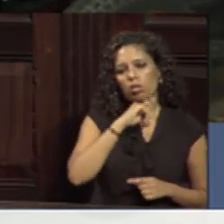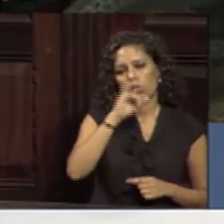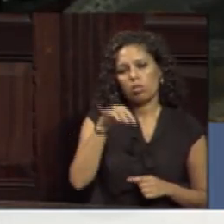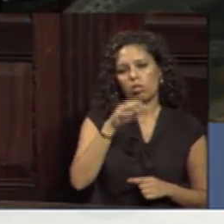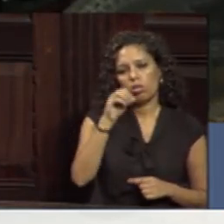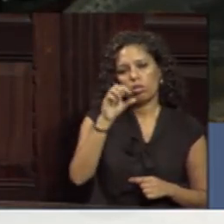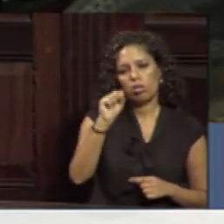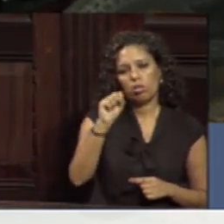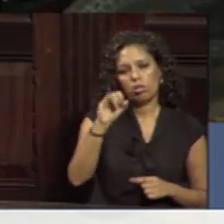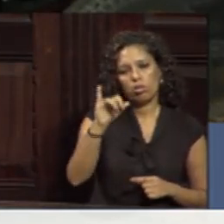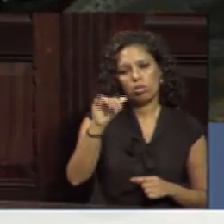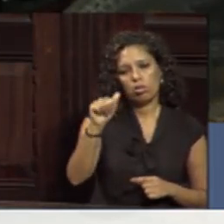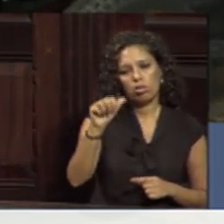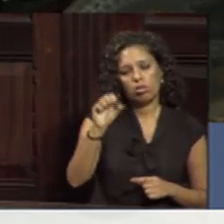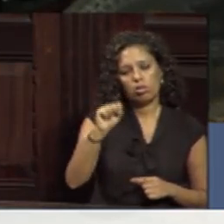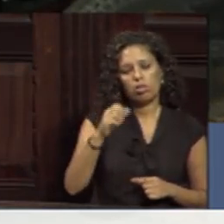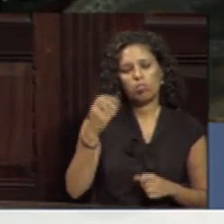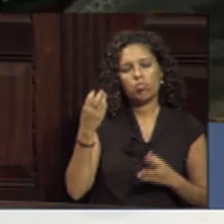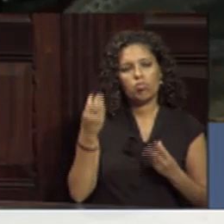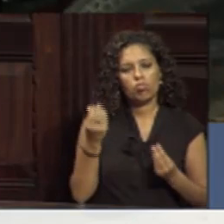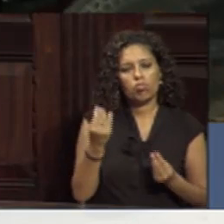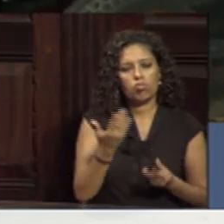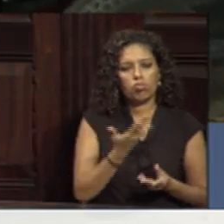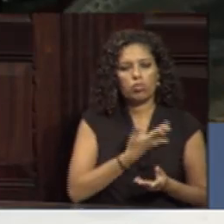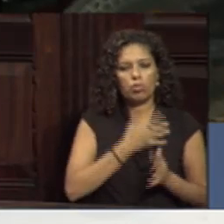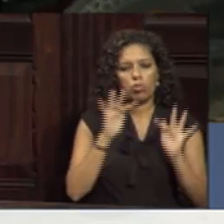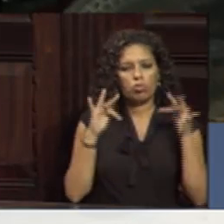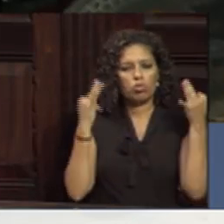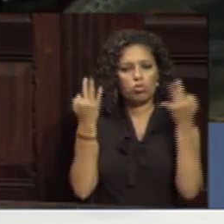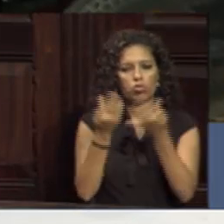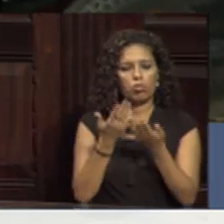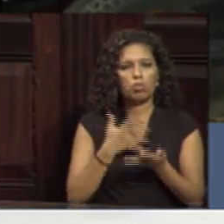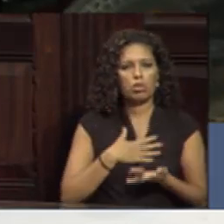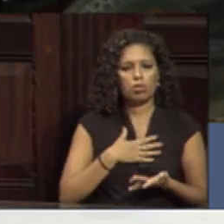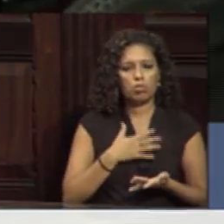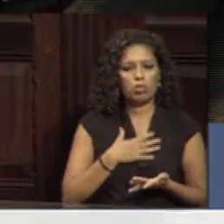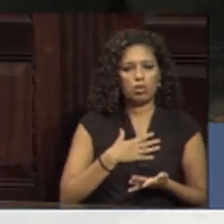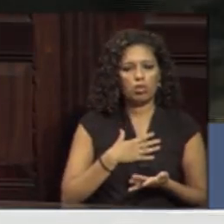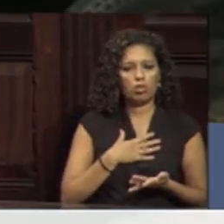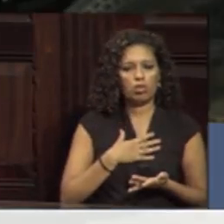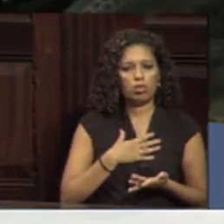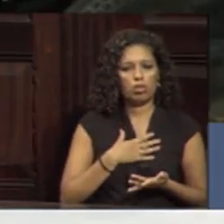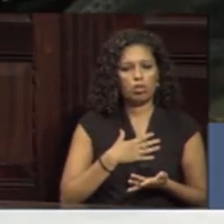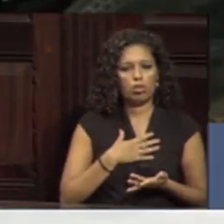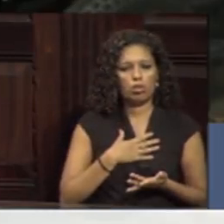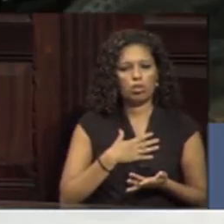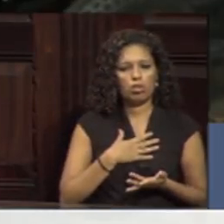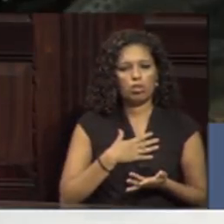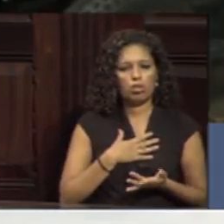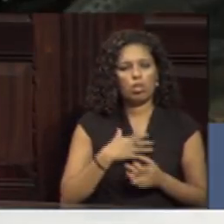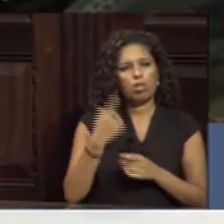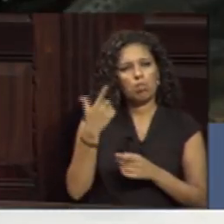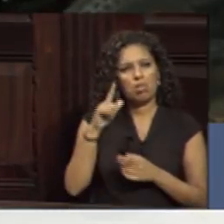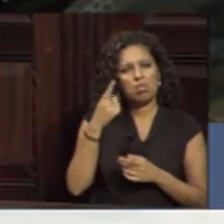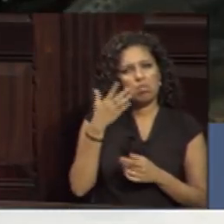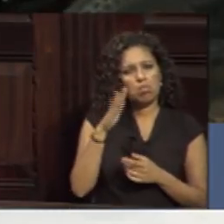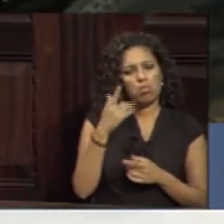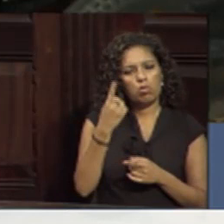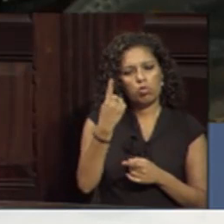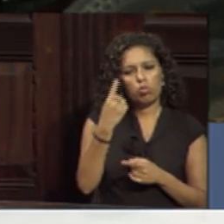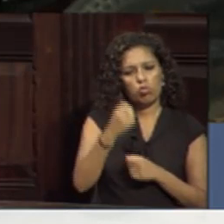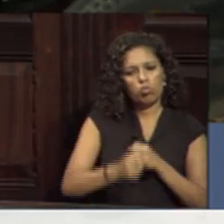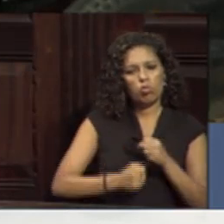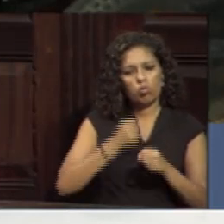amigo de nossa família, Esteve recentemente em nossa residência, 1 ano atrás mais ou menos, levando